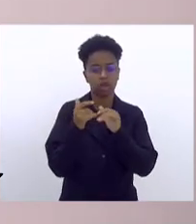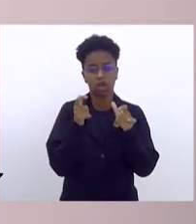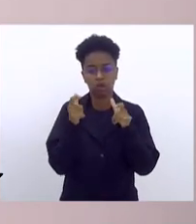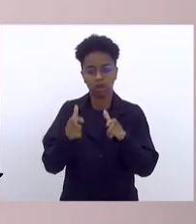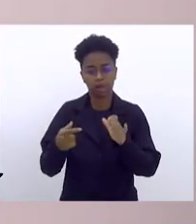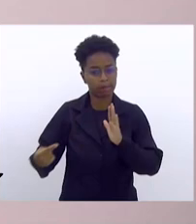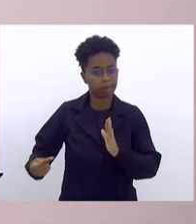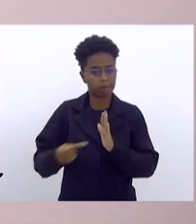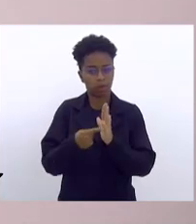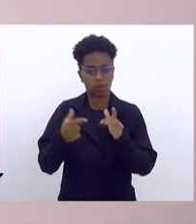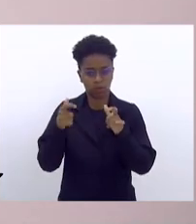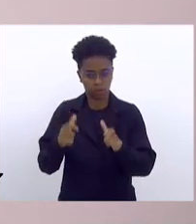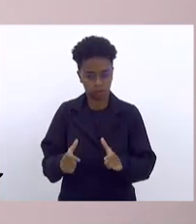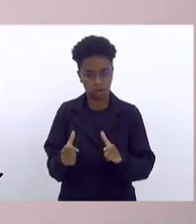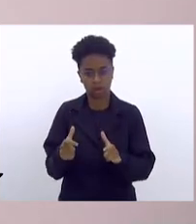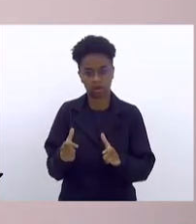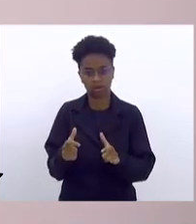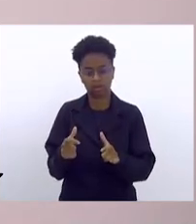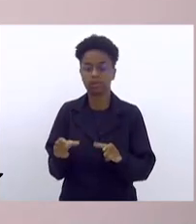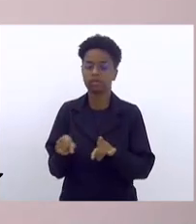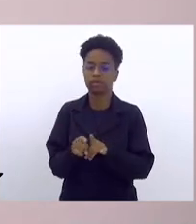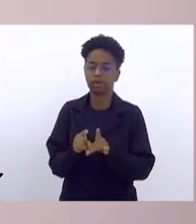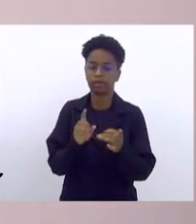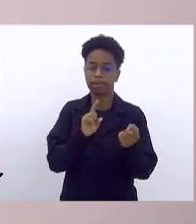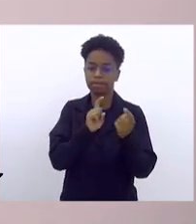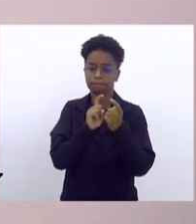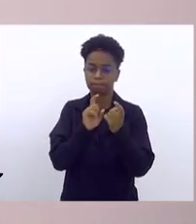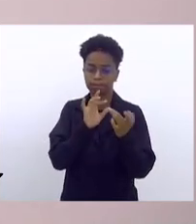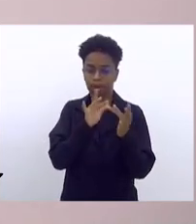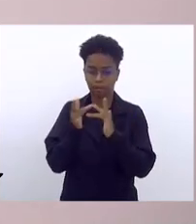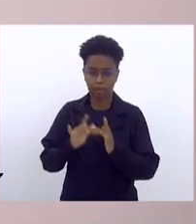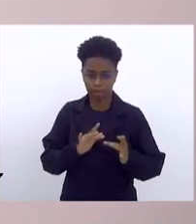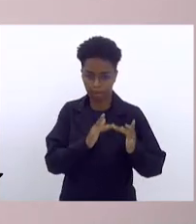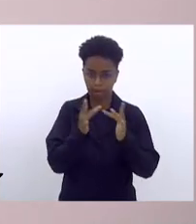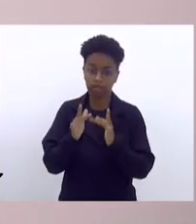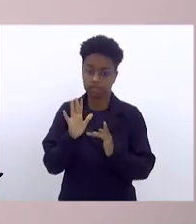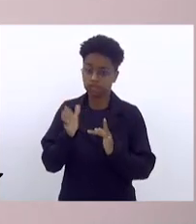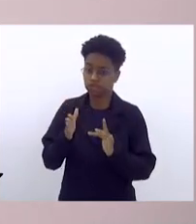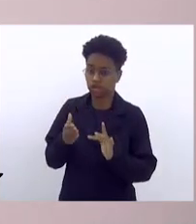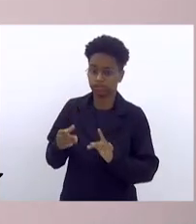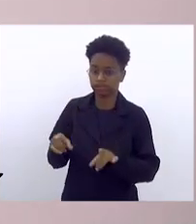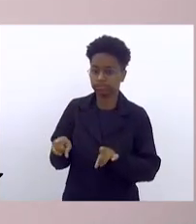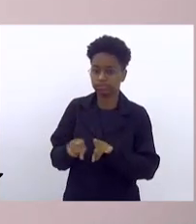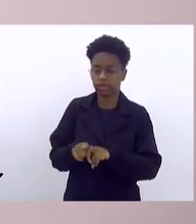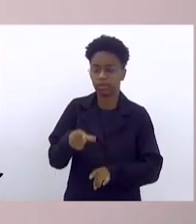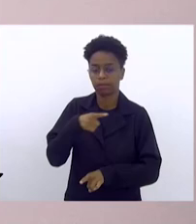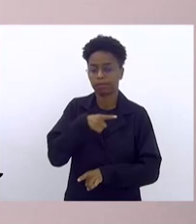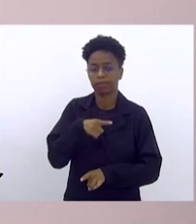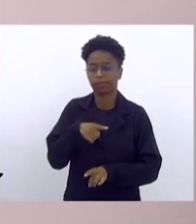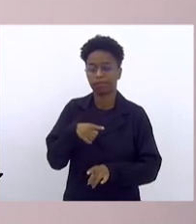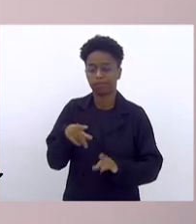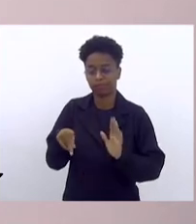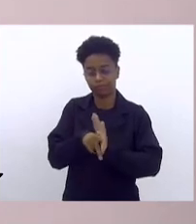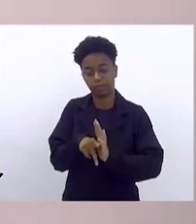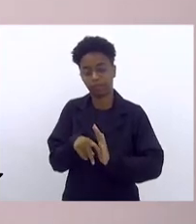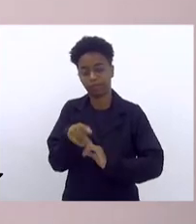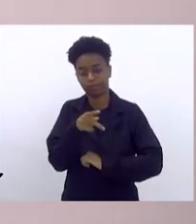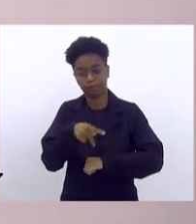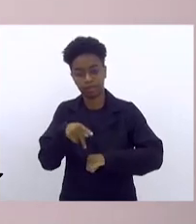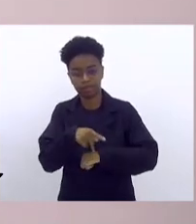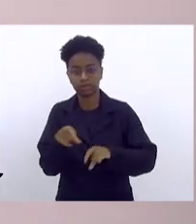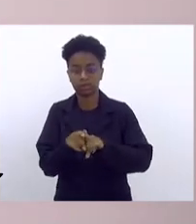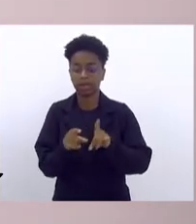denúncias locais articulados ao canal nacional já existente criação de planos de ação para